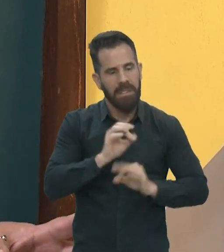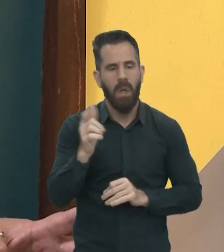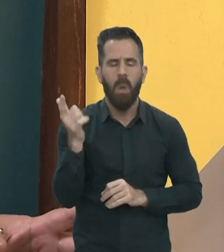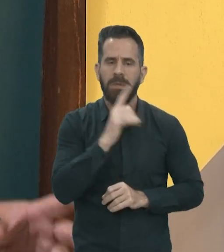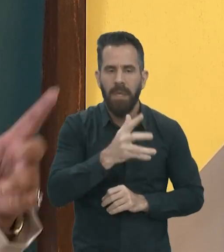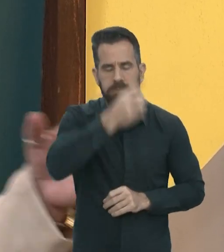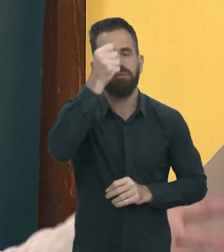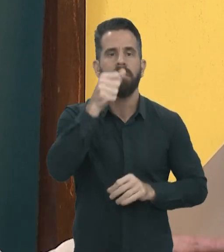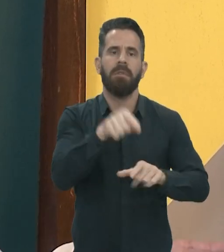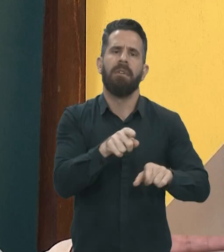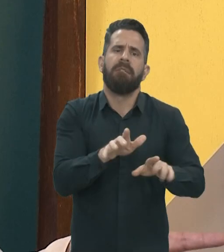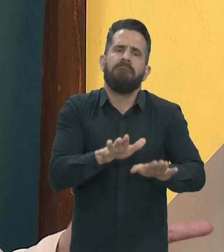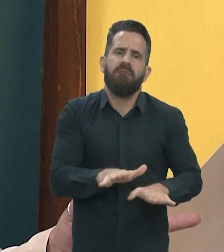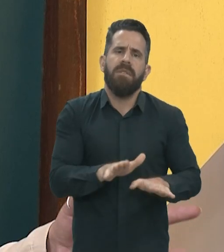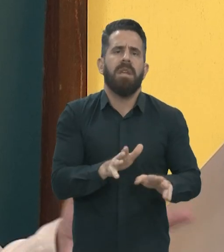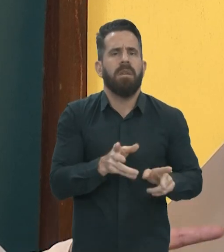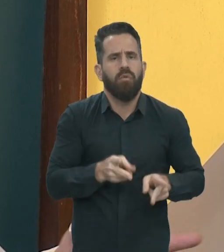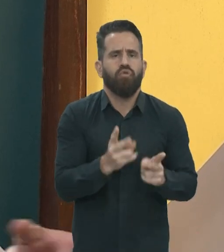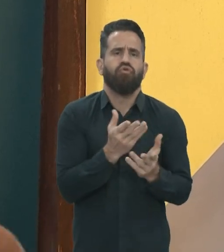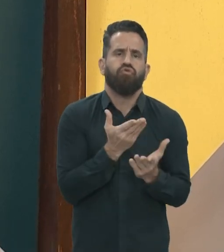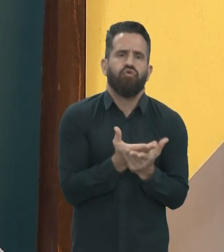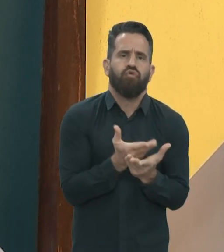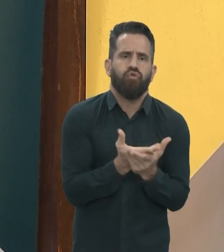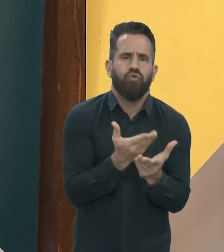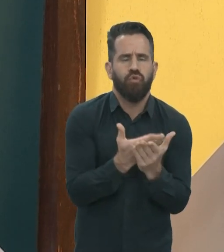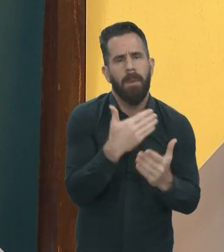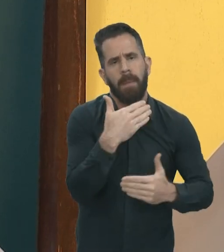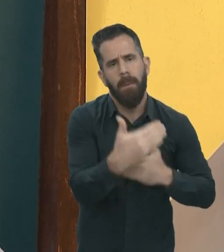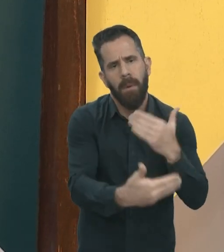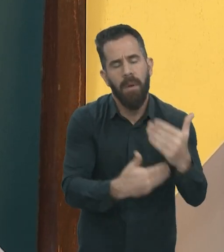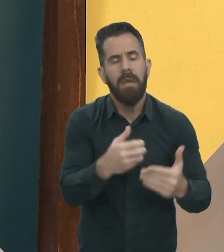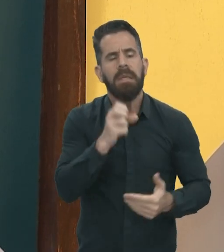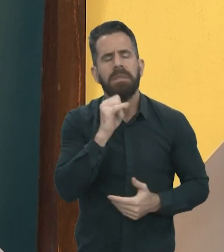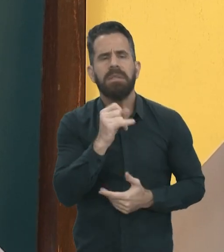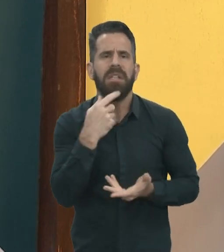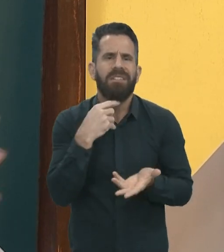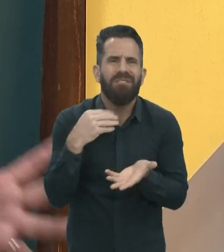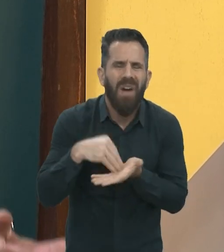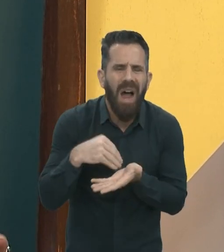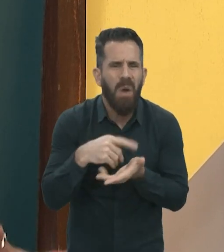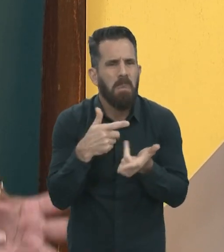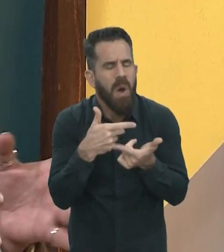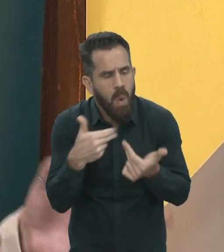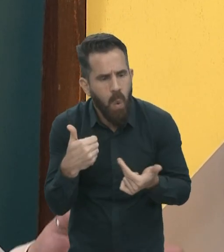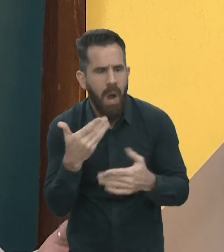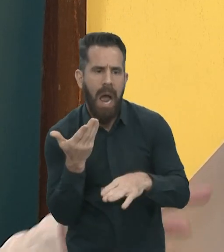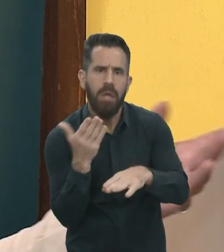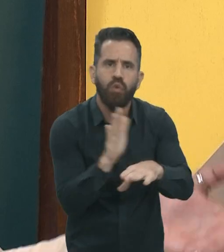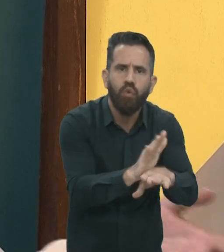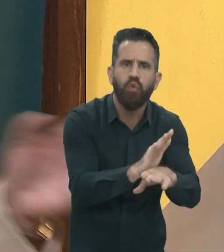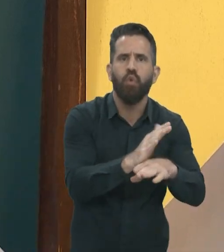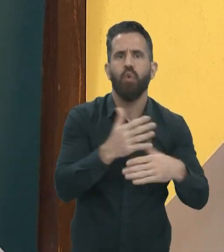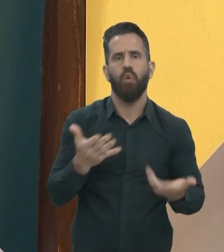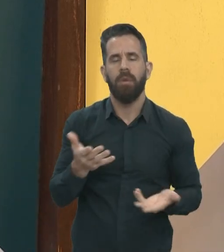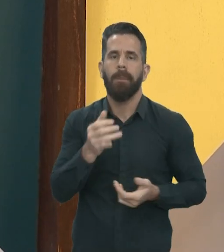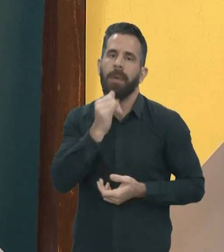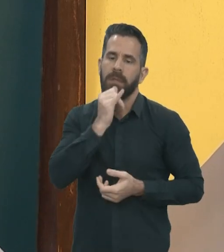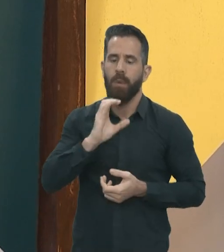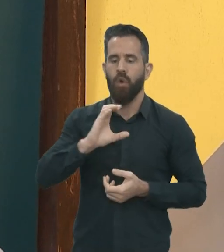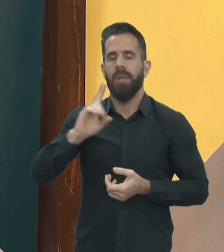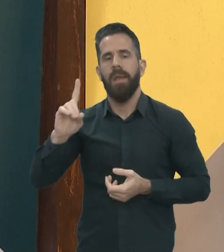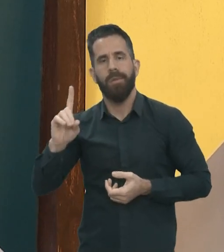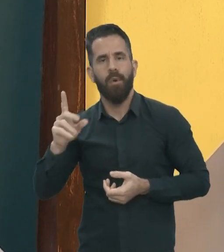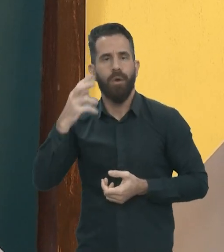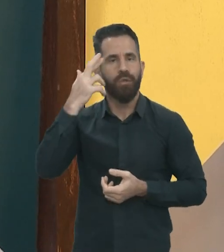esse aluno, entendendo onde estariam as fragilidades e as demandas, o que possibilita tanto o coordenador quanto o diretor, né, e a